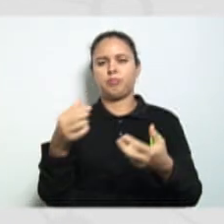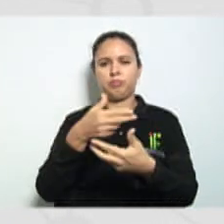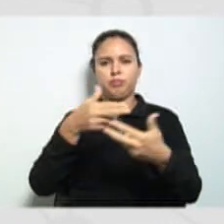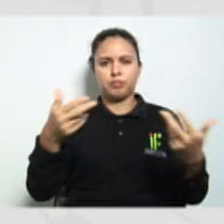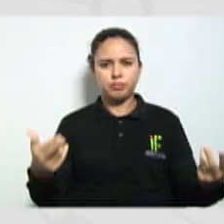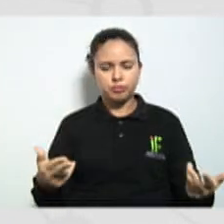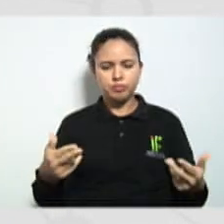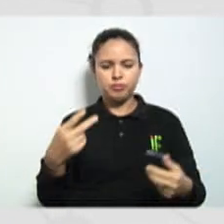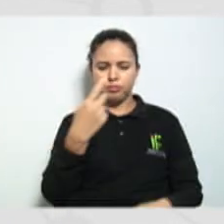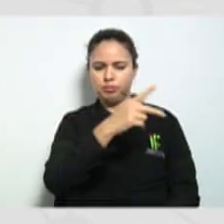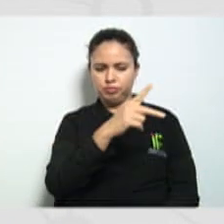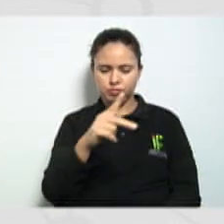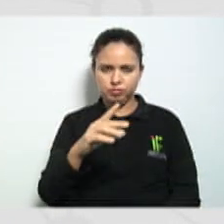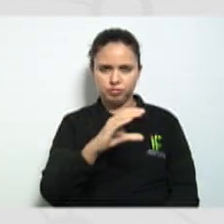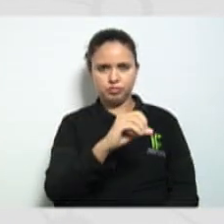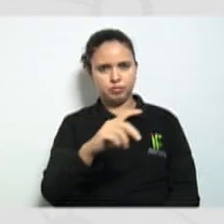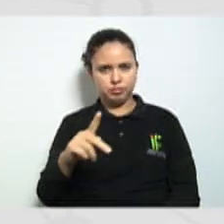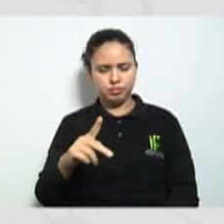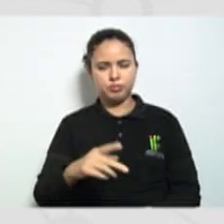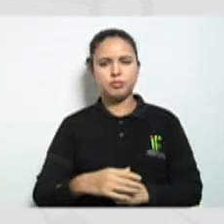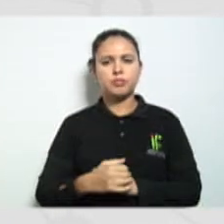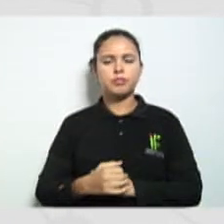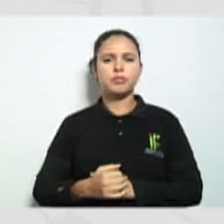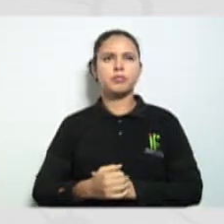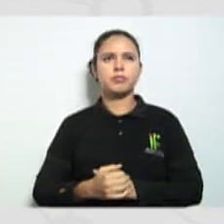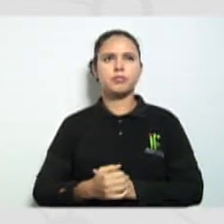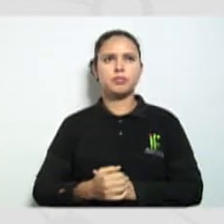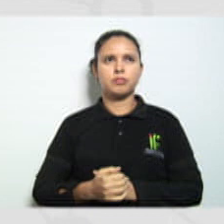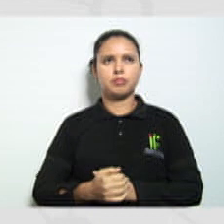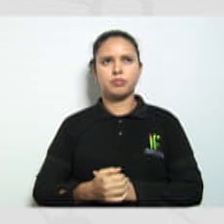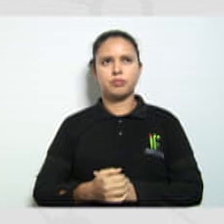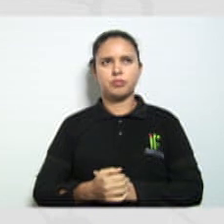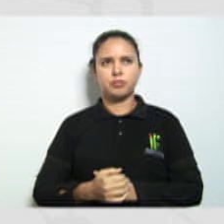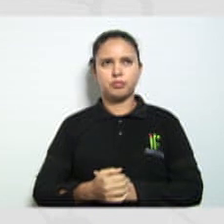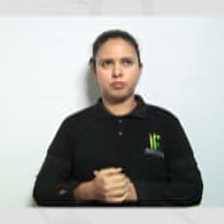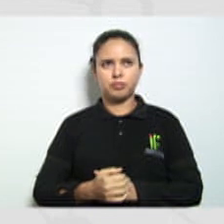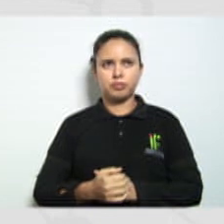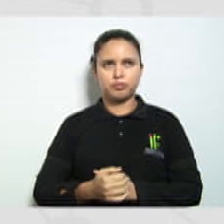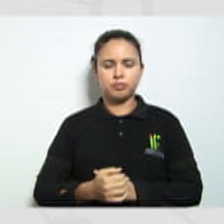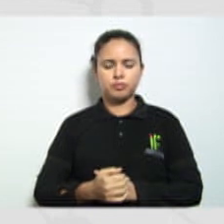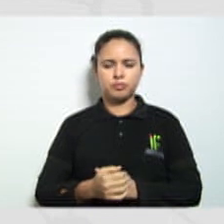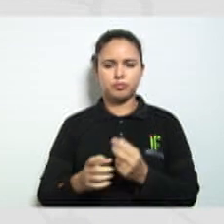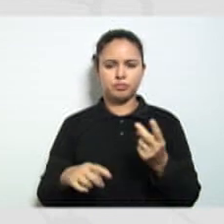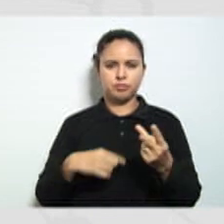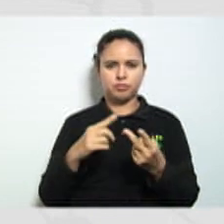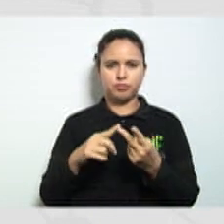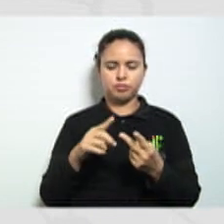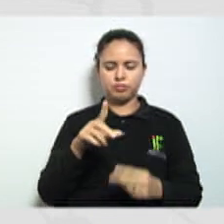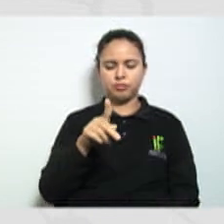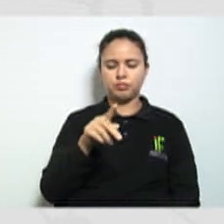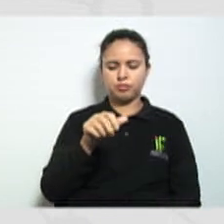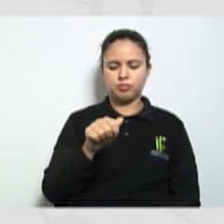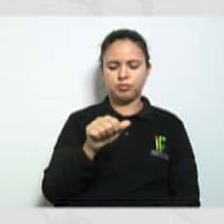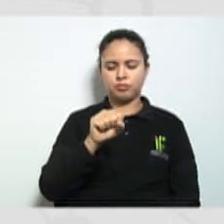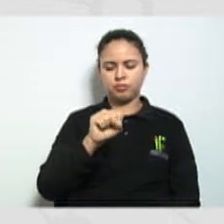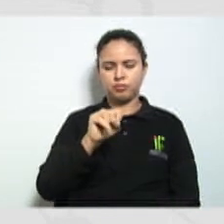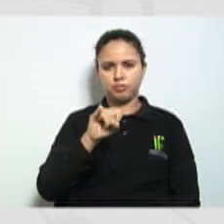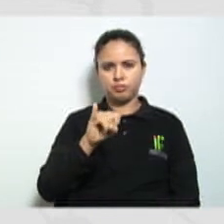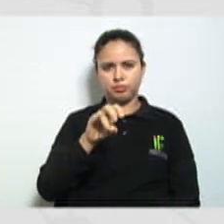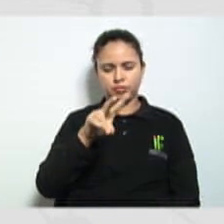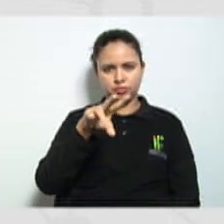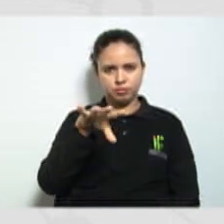da cooperativa. Continuando. 2. No passivo, as contas serão dispostas em ordem decrescente de grau